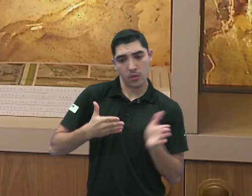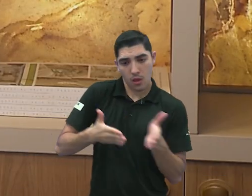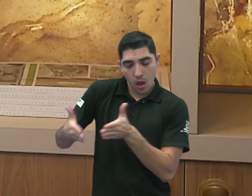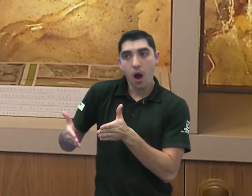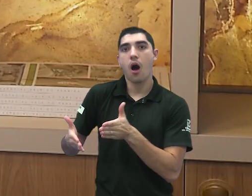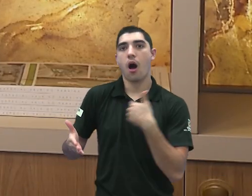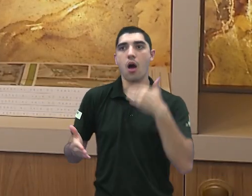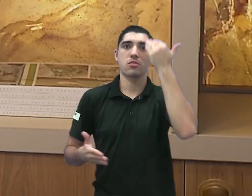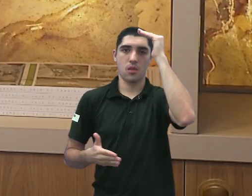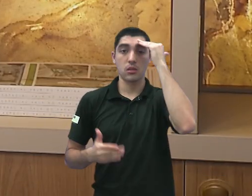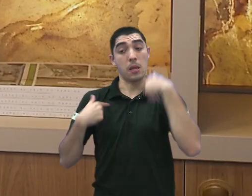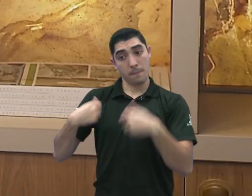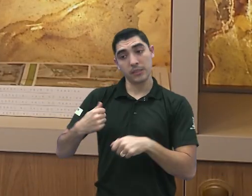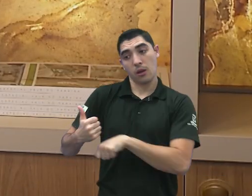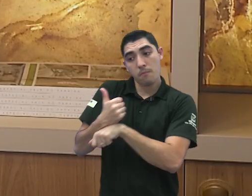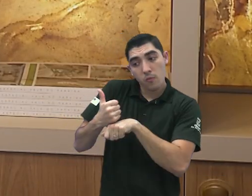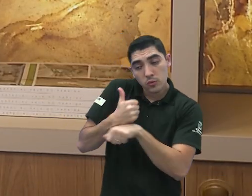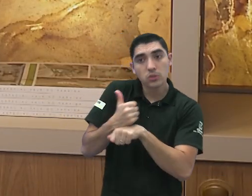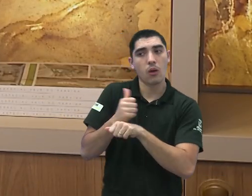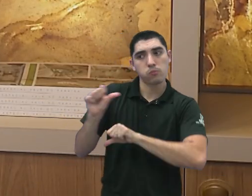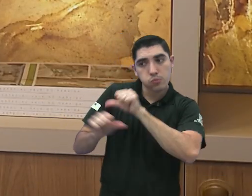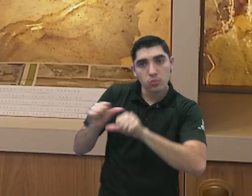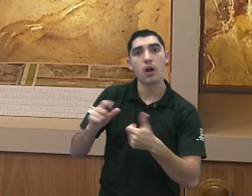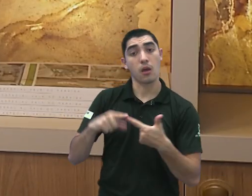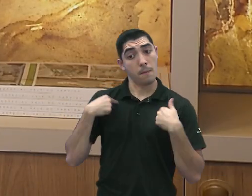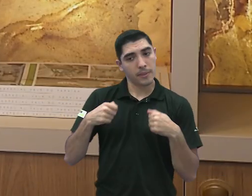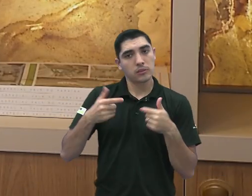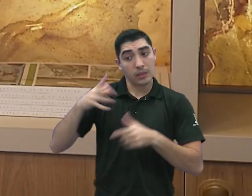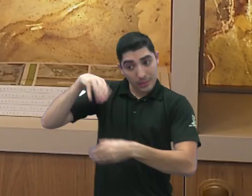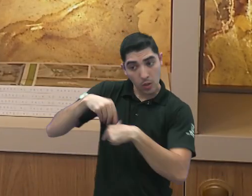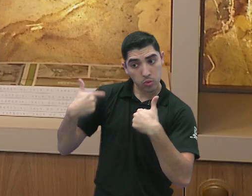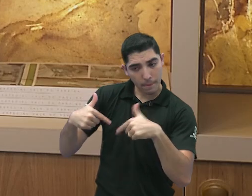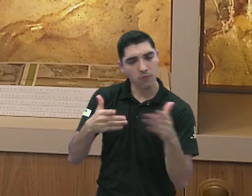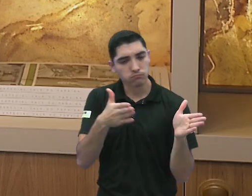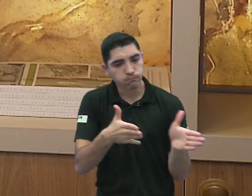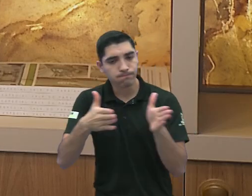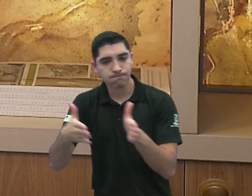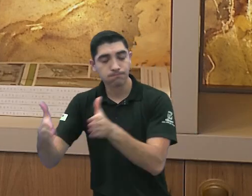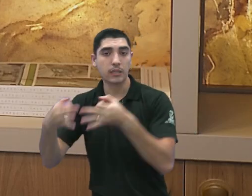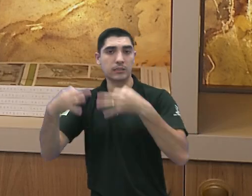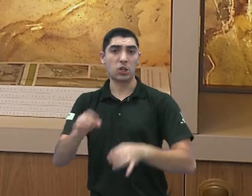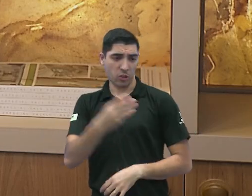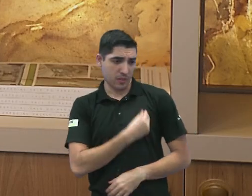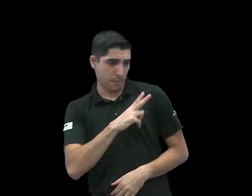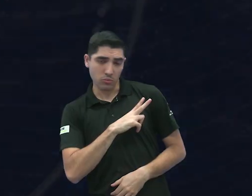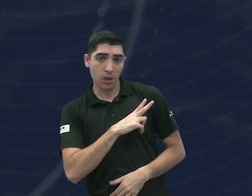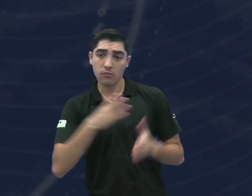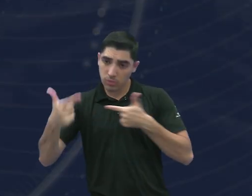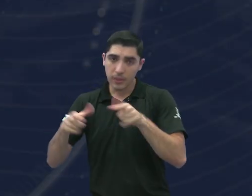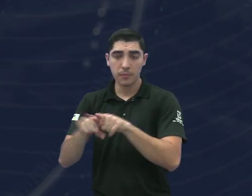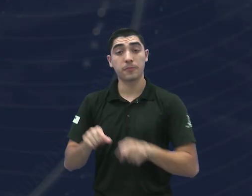então eu preciso de uma mudança de carreira, eu preciso de uma mudança de rotina profissional, não só uma rotina pessoal.